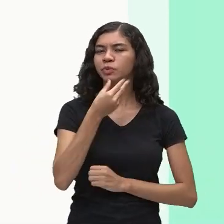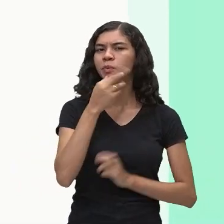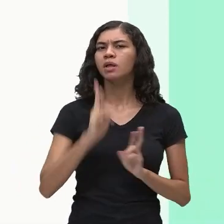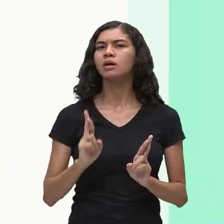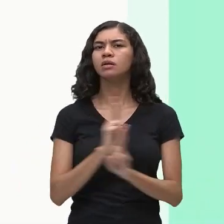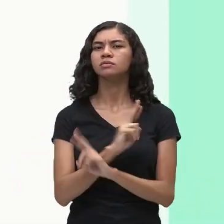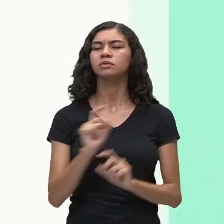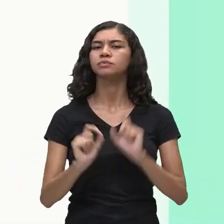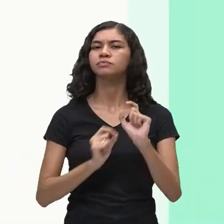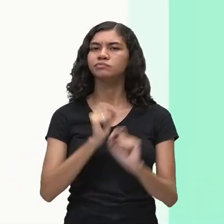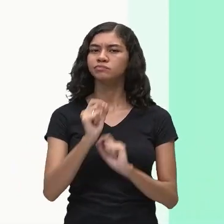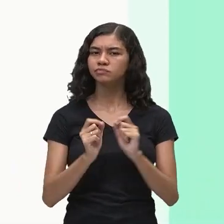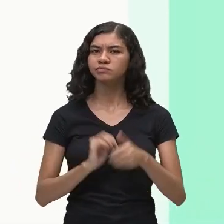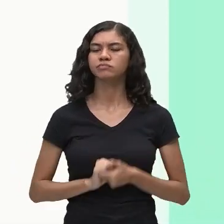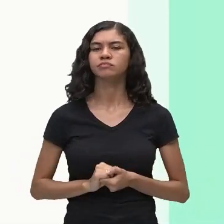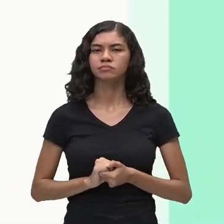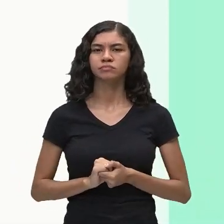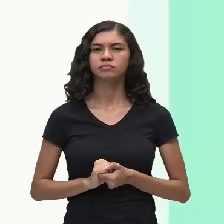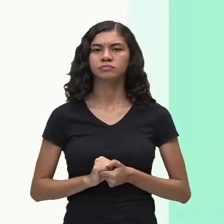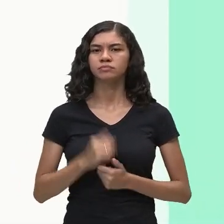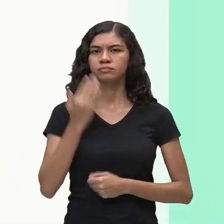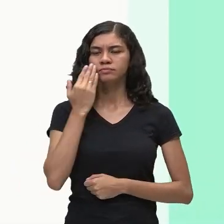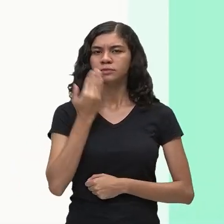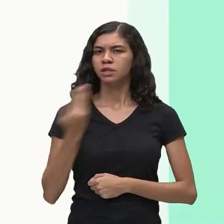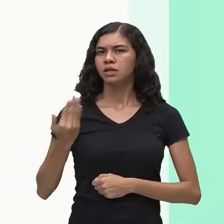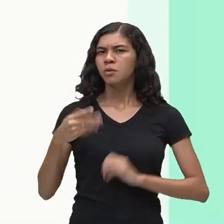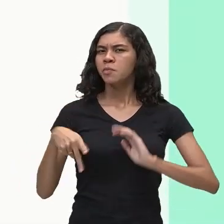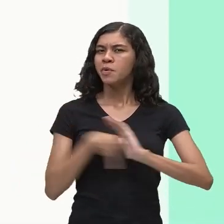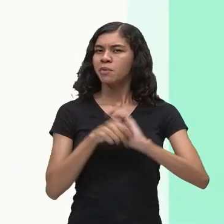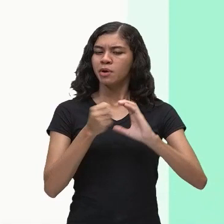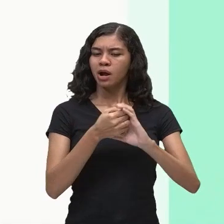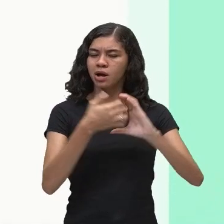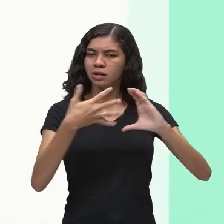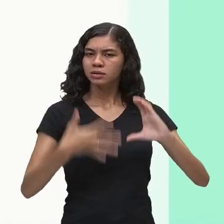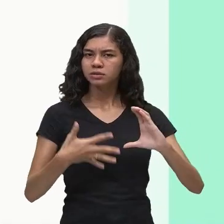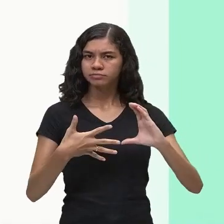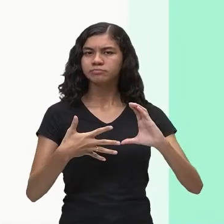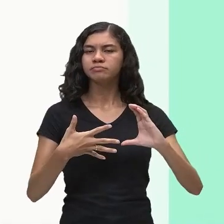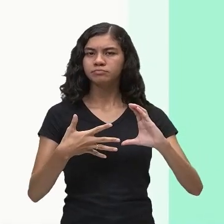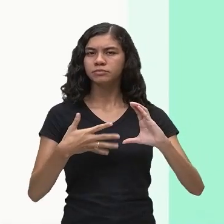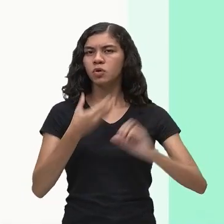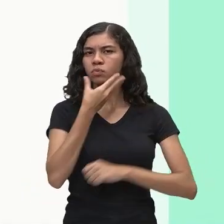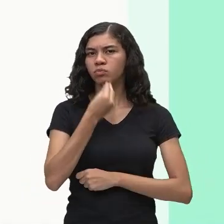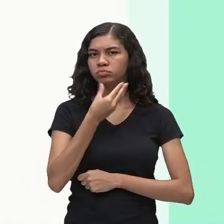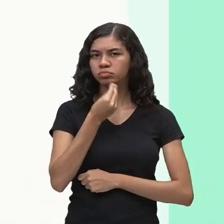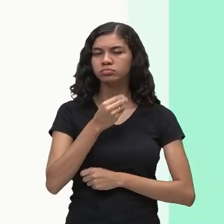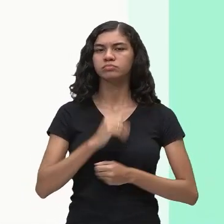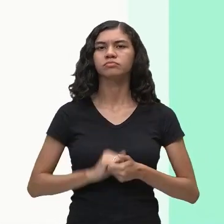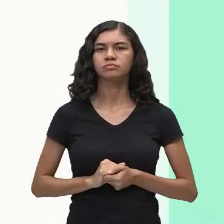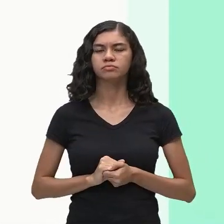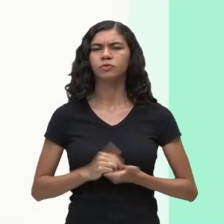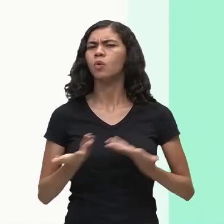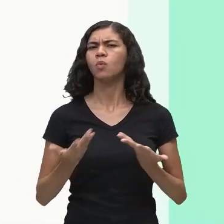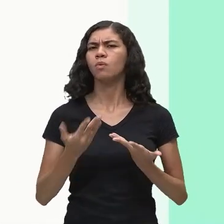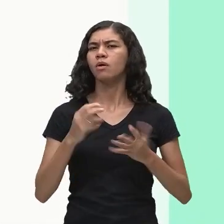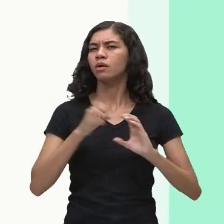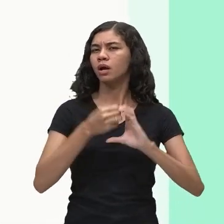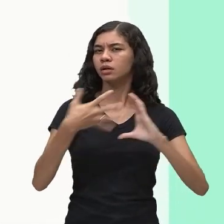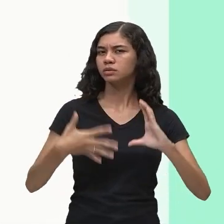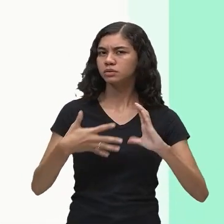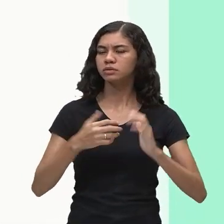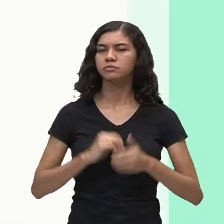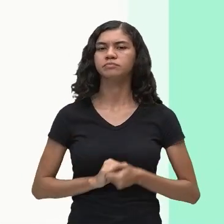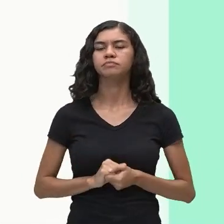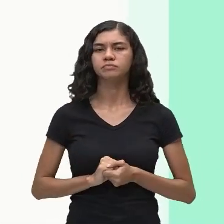relacionado com o aparecimento das características secundárias masculinas. E que características são essas?